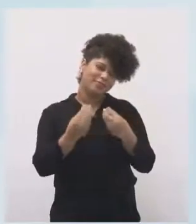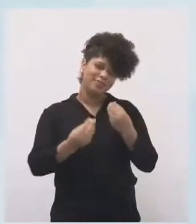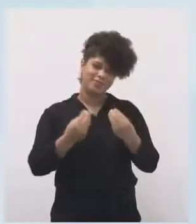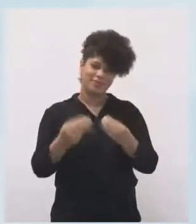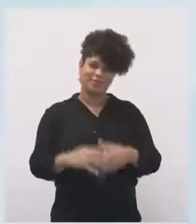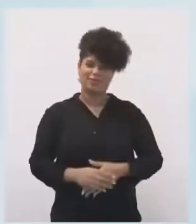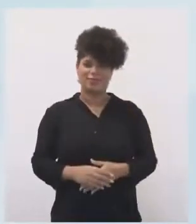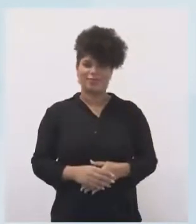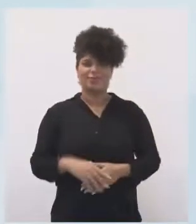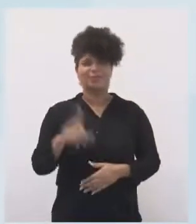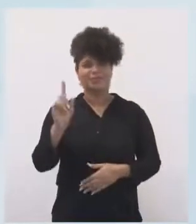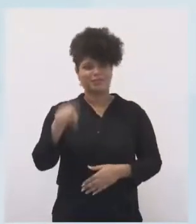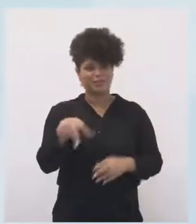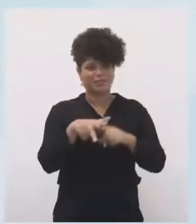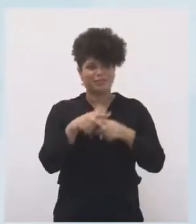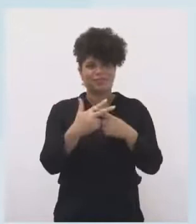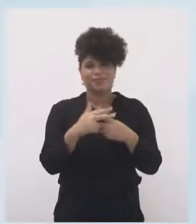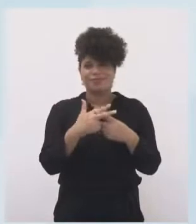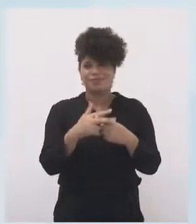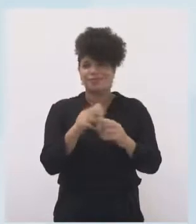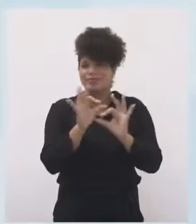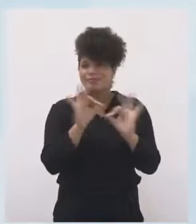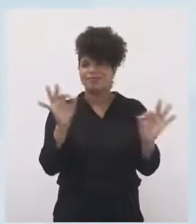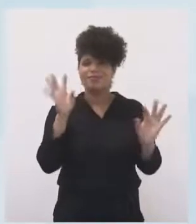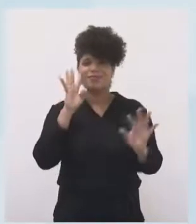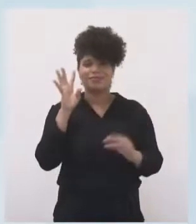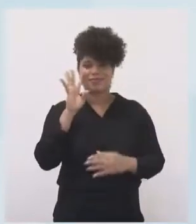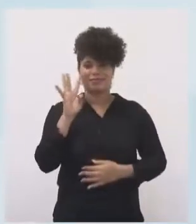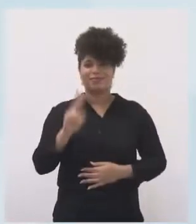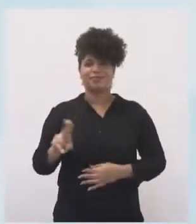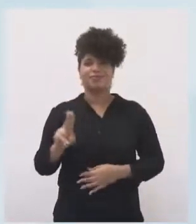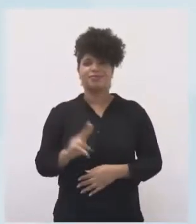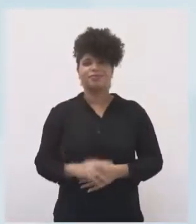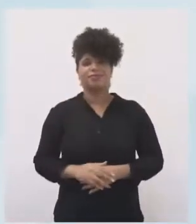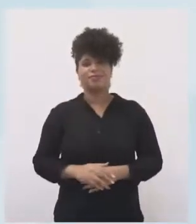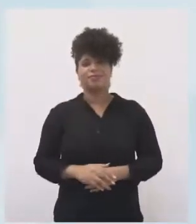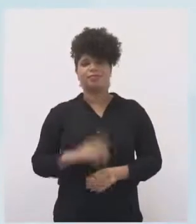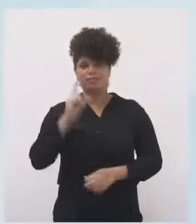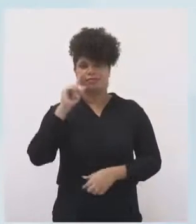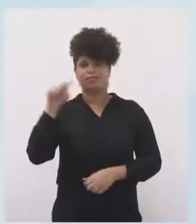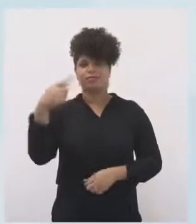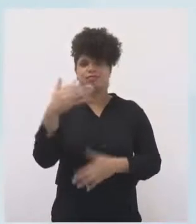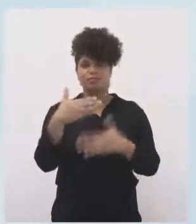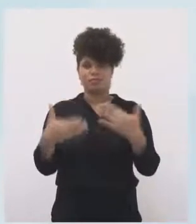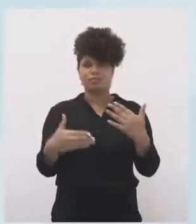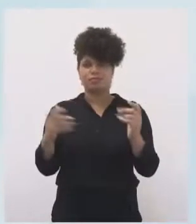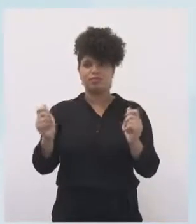Então, é uma ferramenta muito legal. Pode passar o slide, por favor.